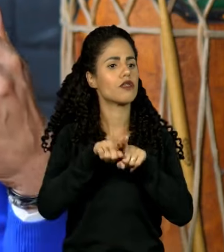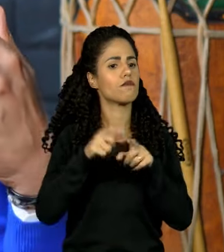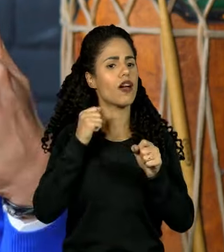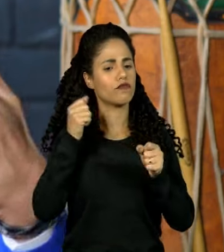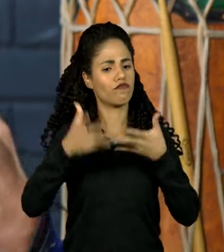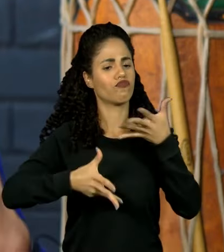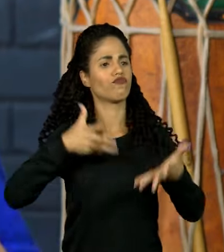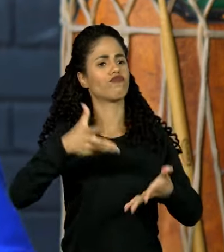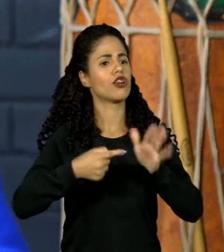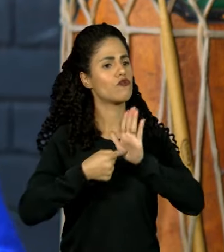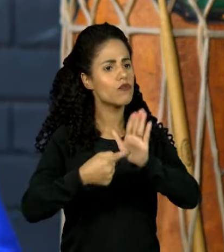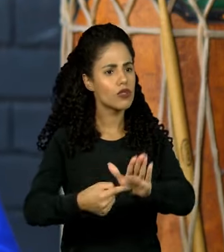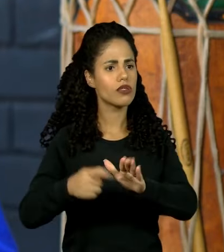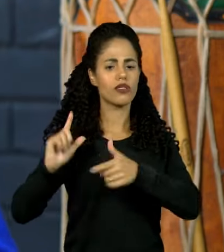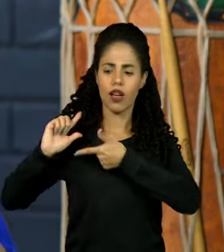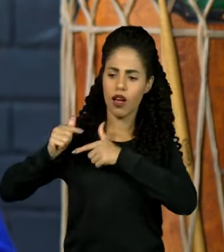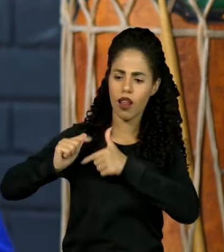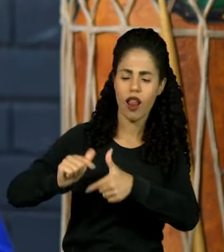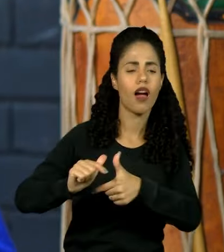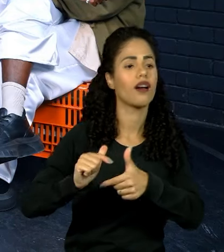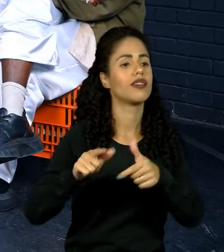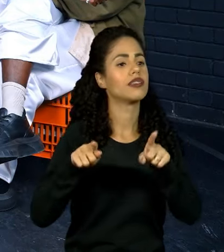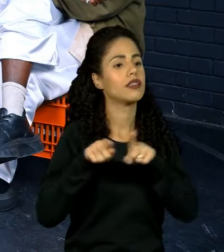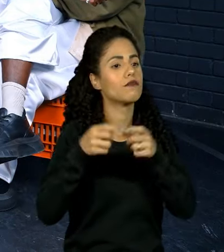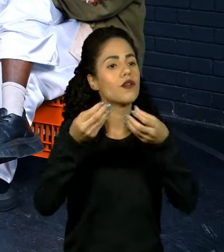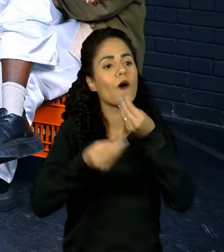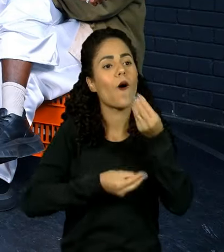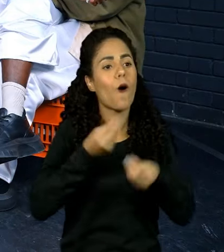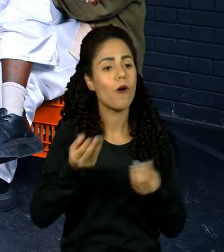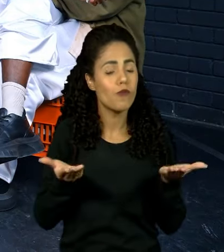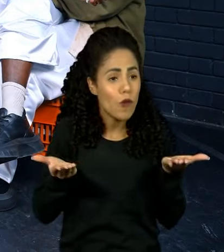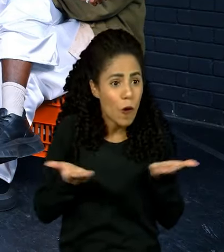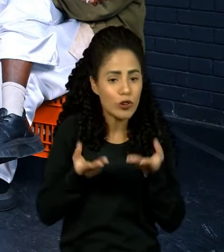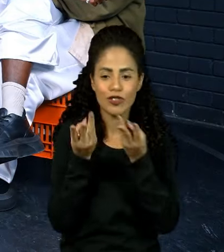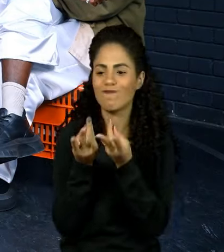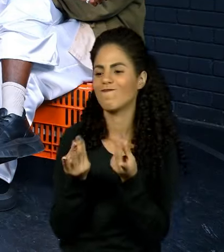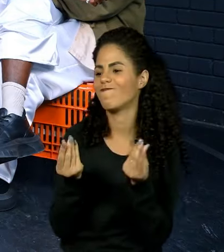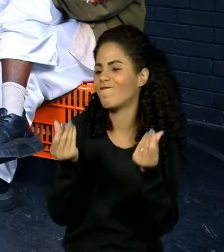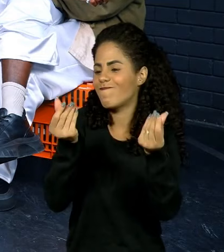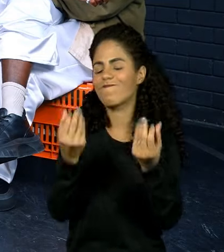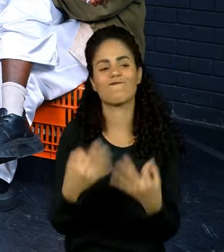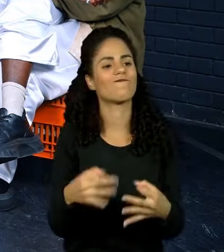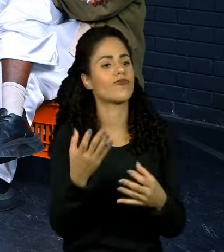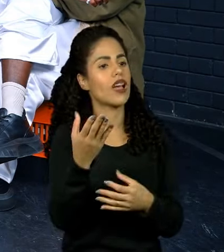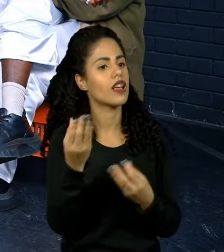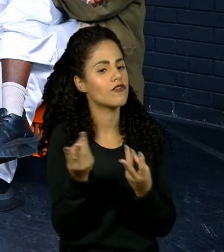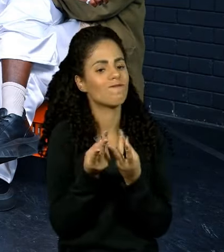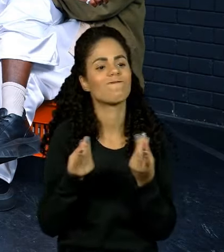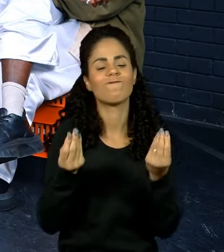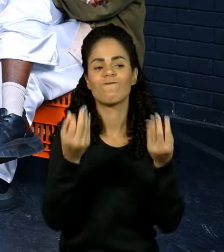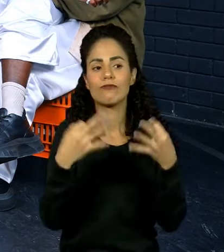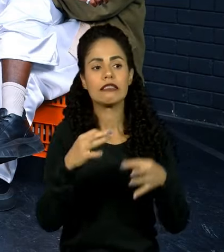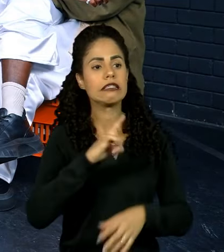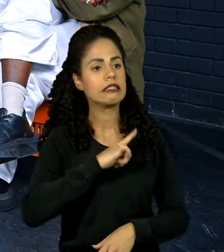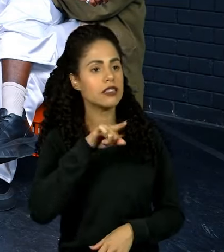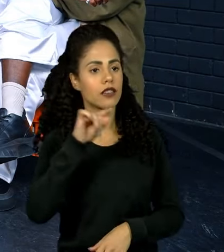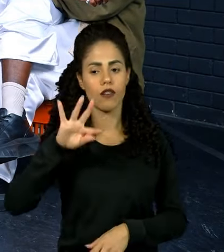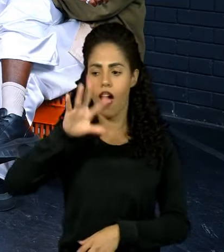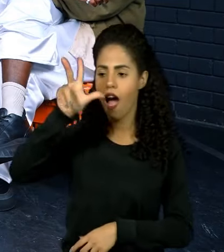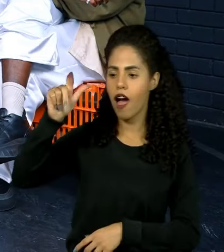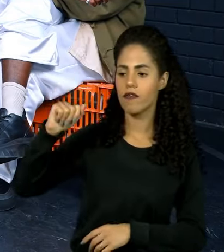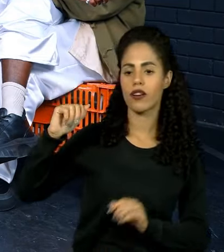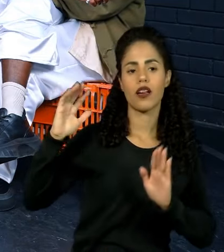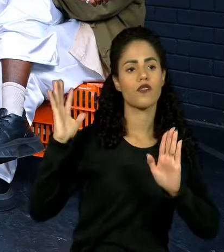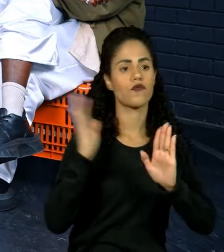né das tradições como elaas eram ditas então então a riqueza disso né Essa essa riqueza que que a África trouxe pro